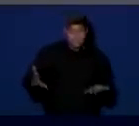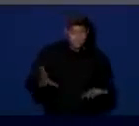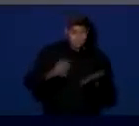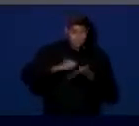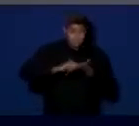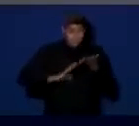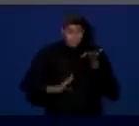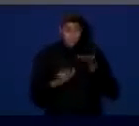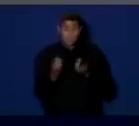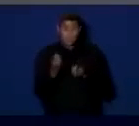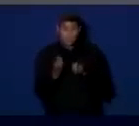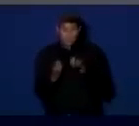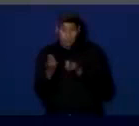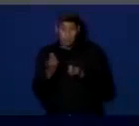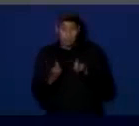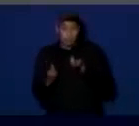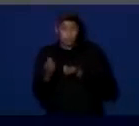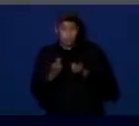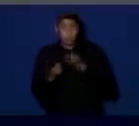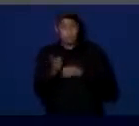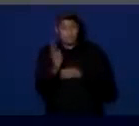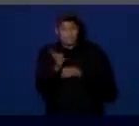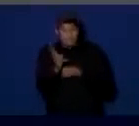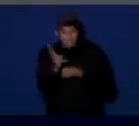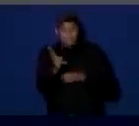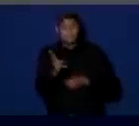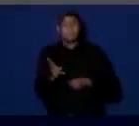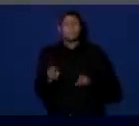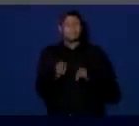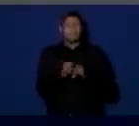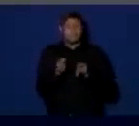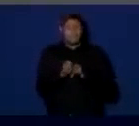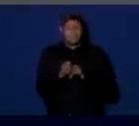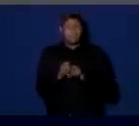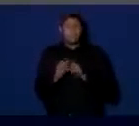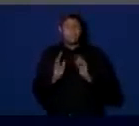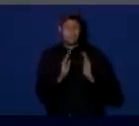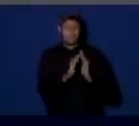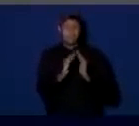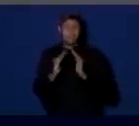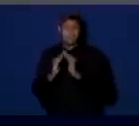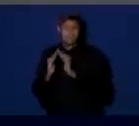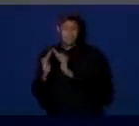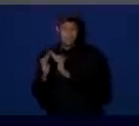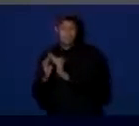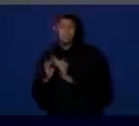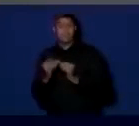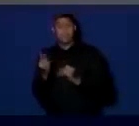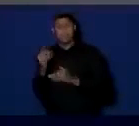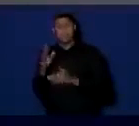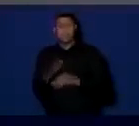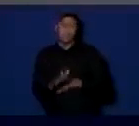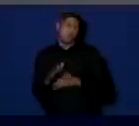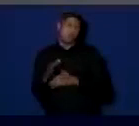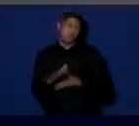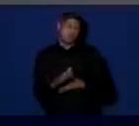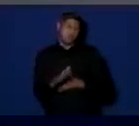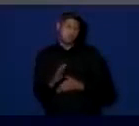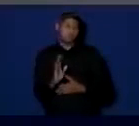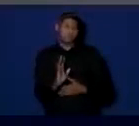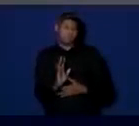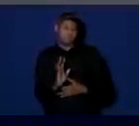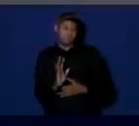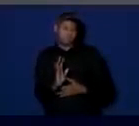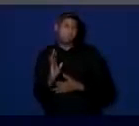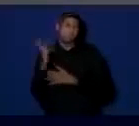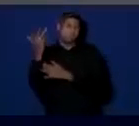a atividade econômica, né, e, ao mesmo tempo, torna o financiamento imobiliário extremamente barato. Isso tem consequências.